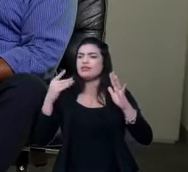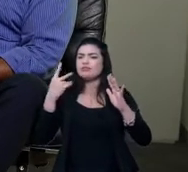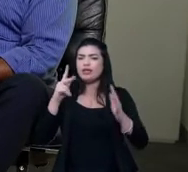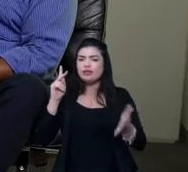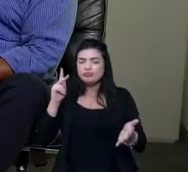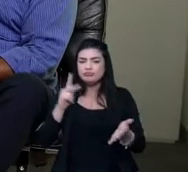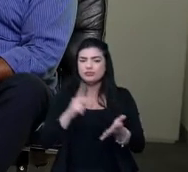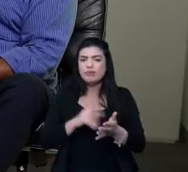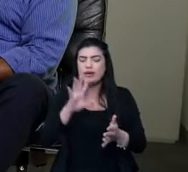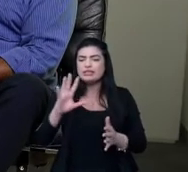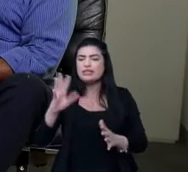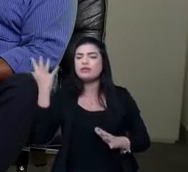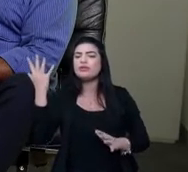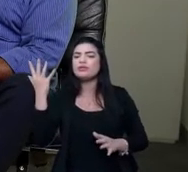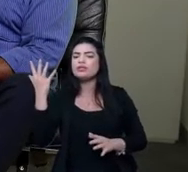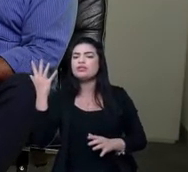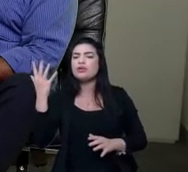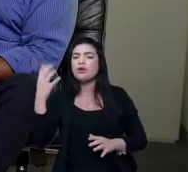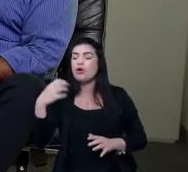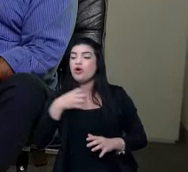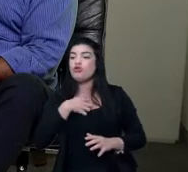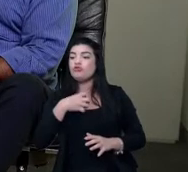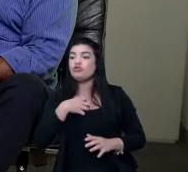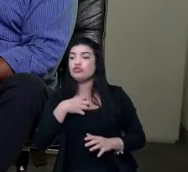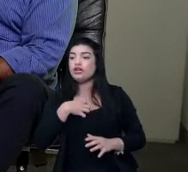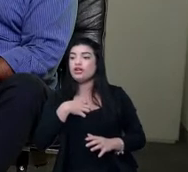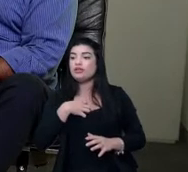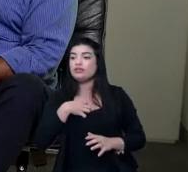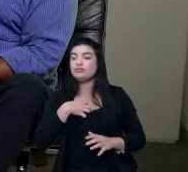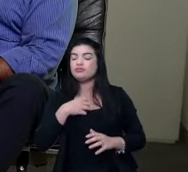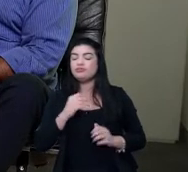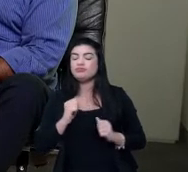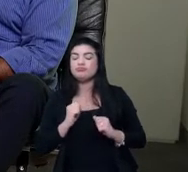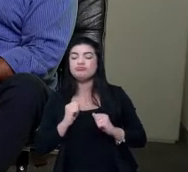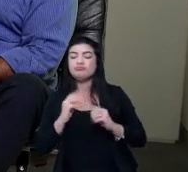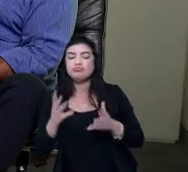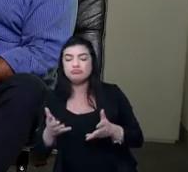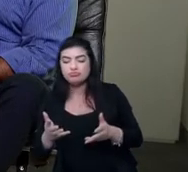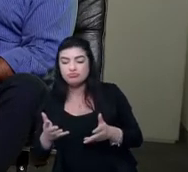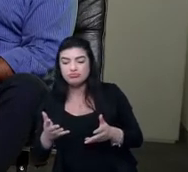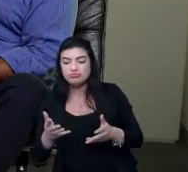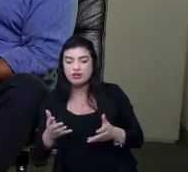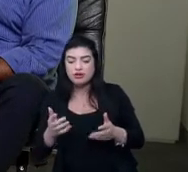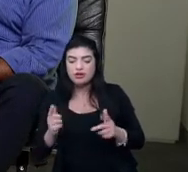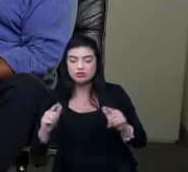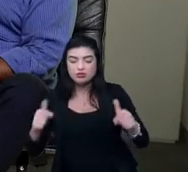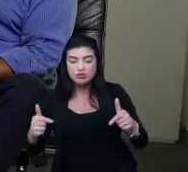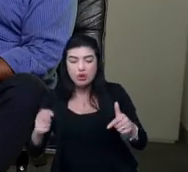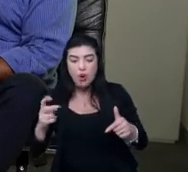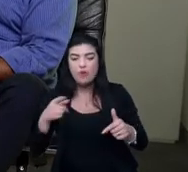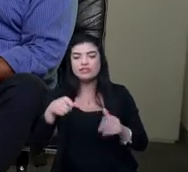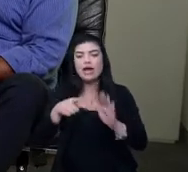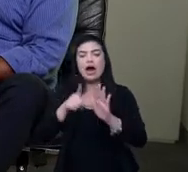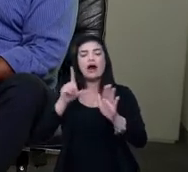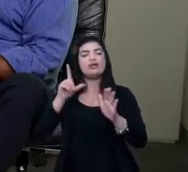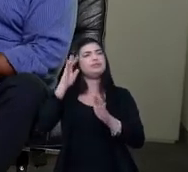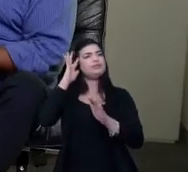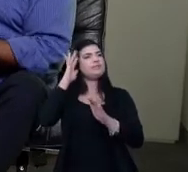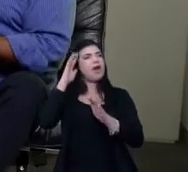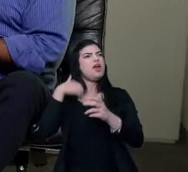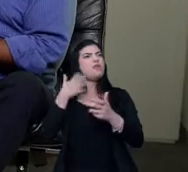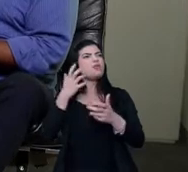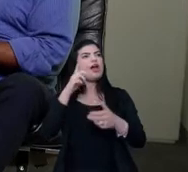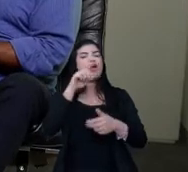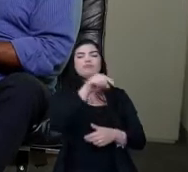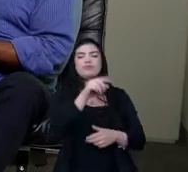aconteceu de forma espontânea ou isso foi planejado? Você quis ir por esse caminho?